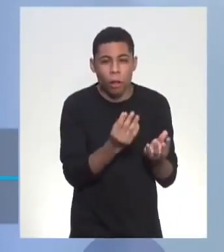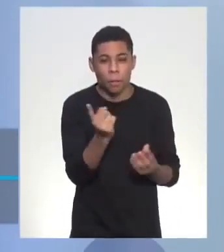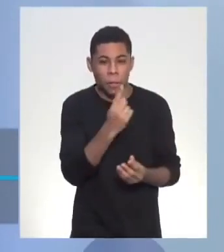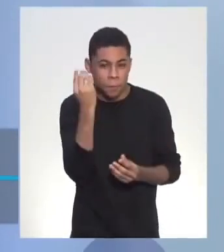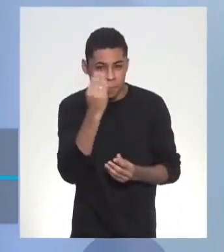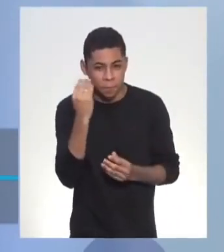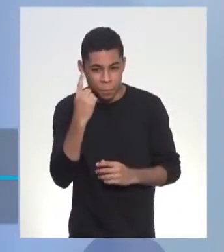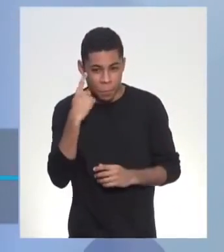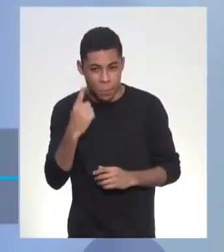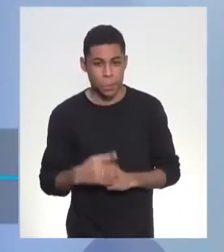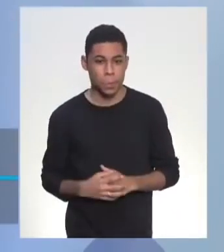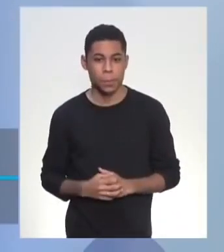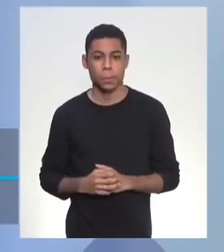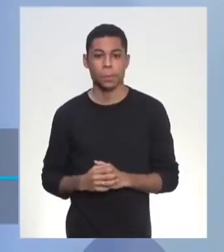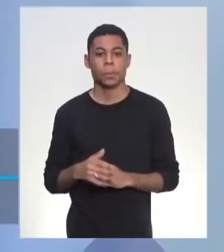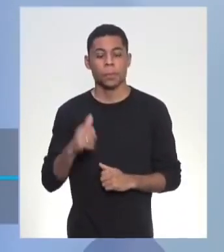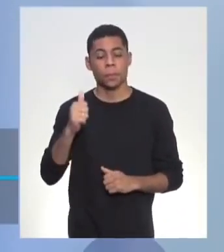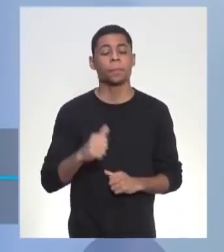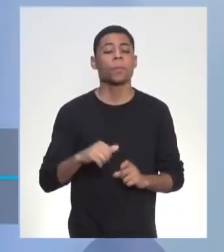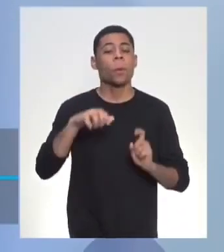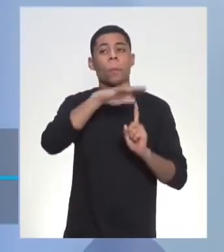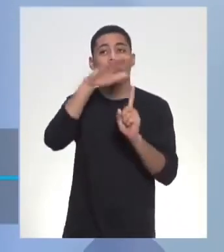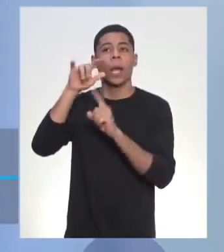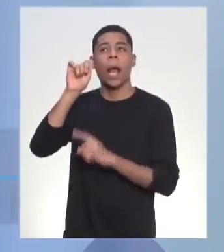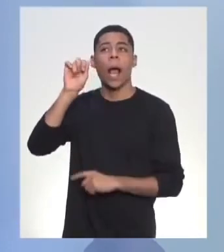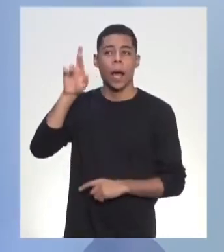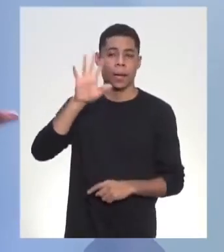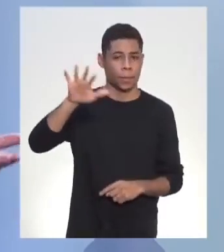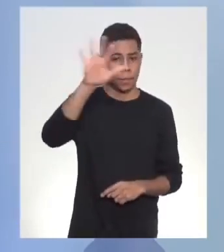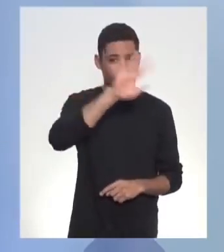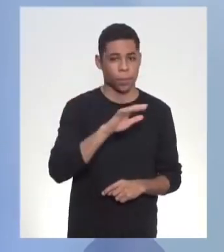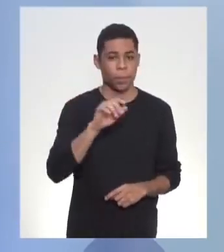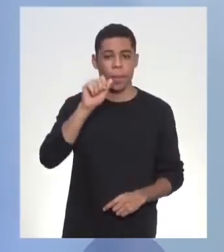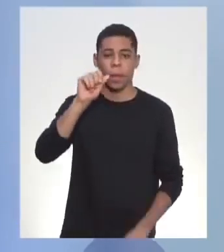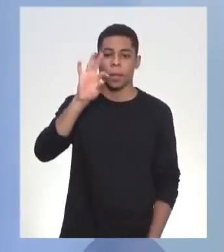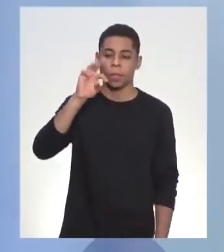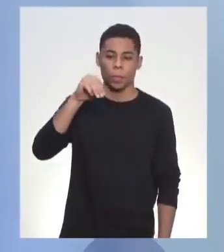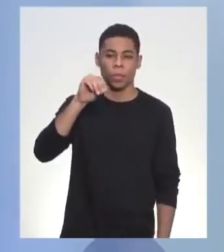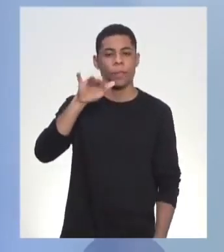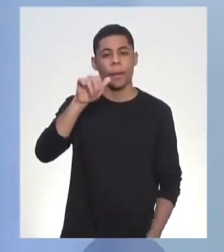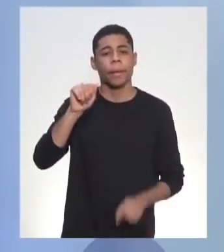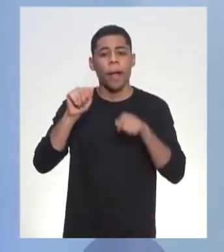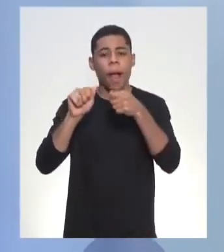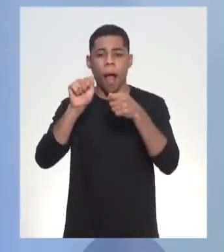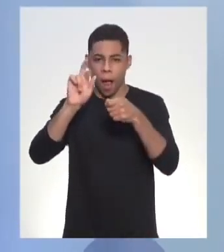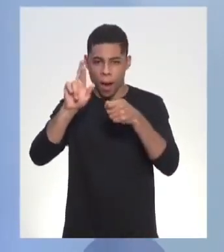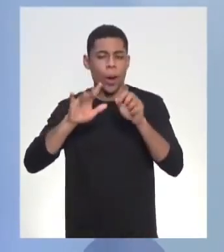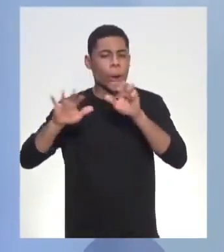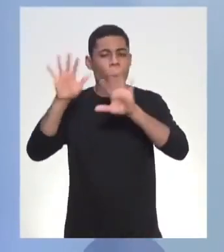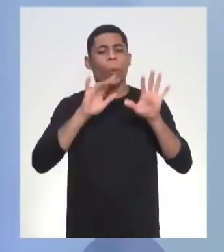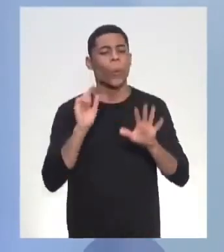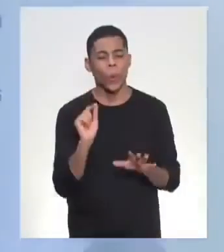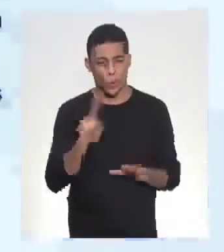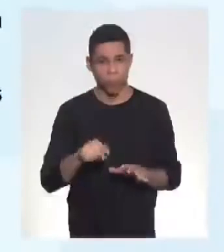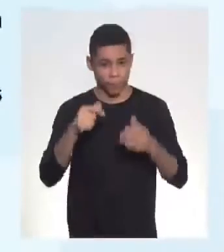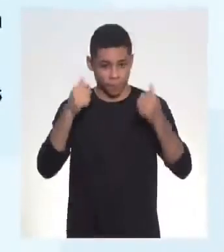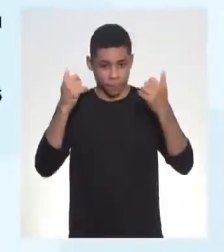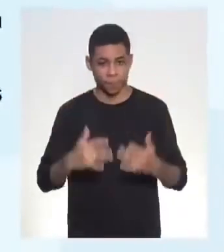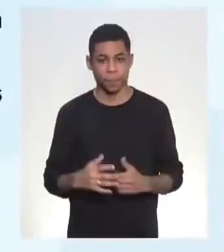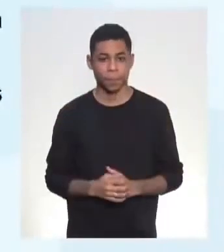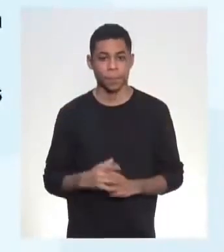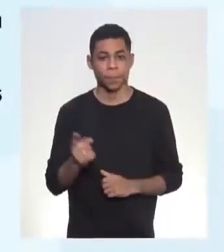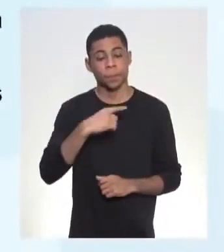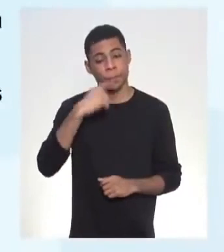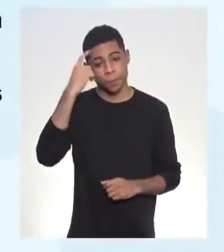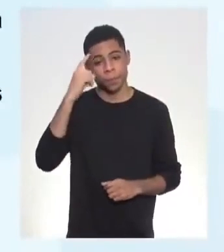experimento. Poluição atmosférica. O que é, então, a poluição atmosférica? Entende-se por